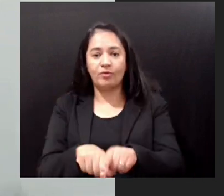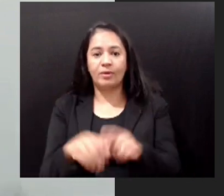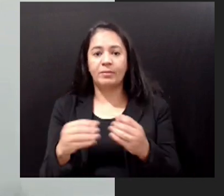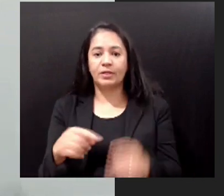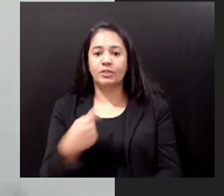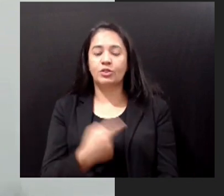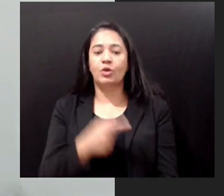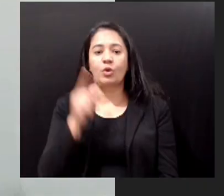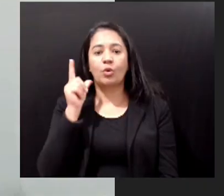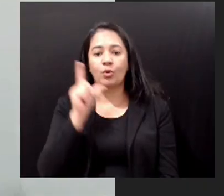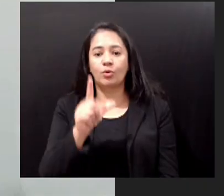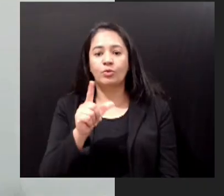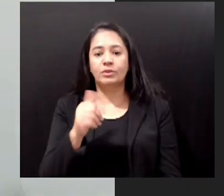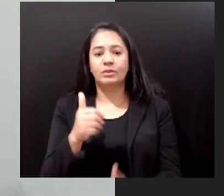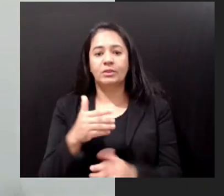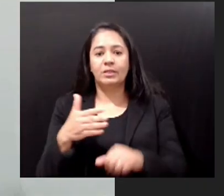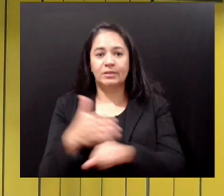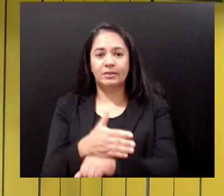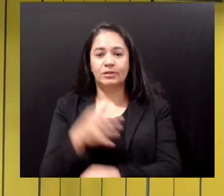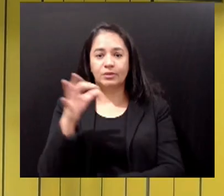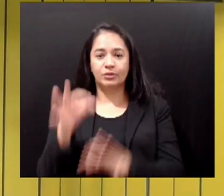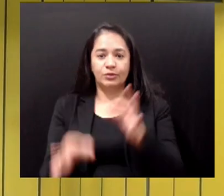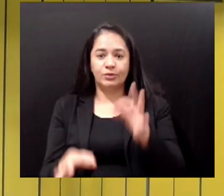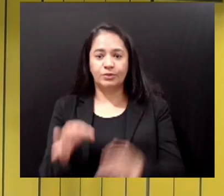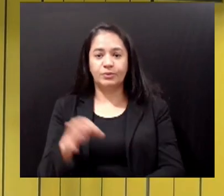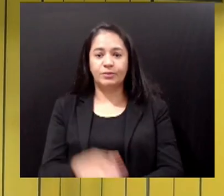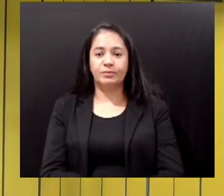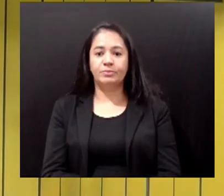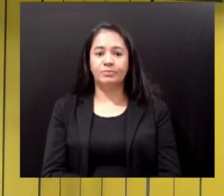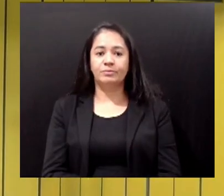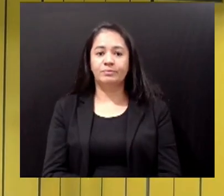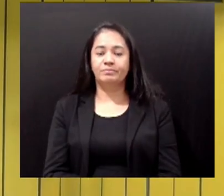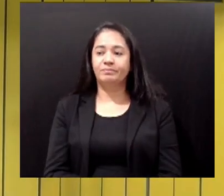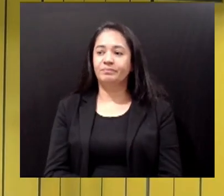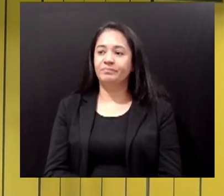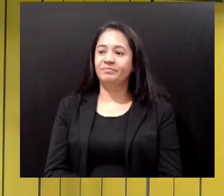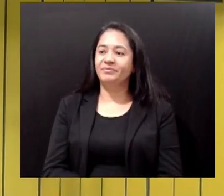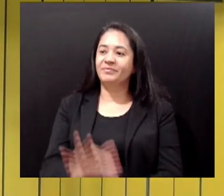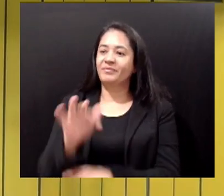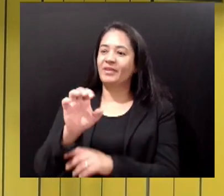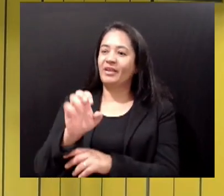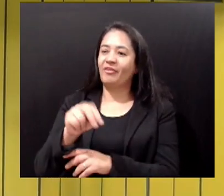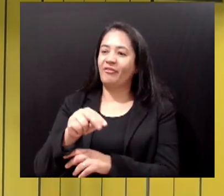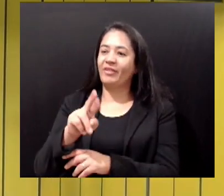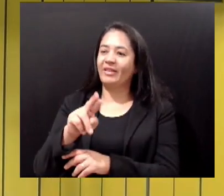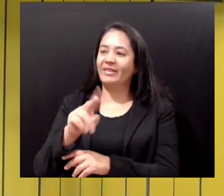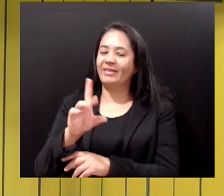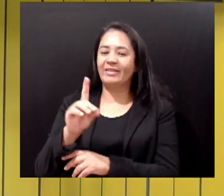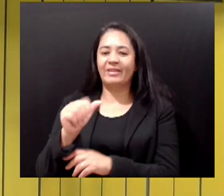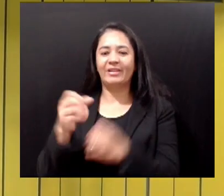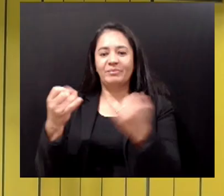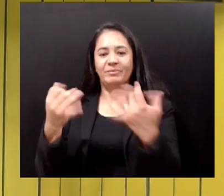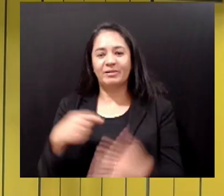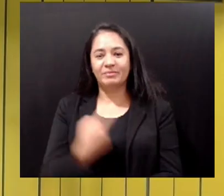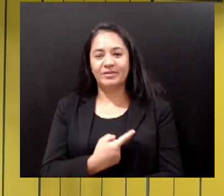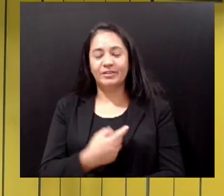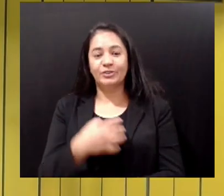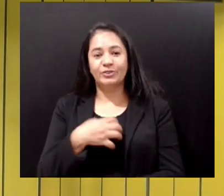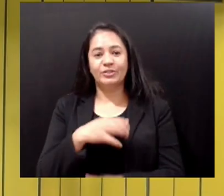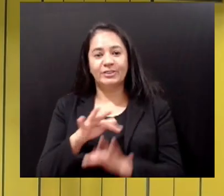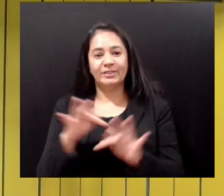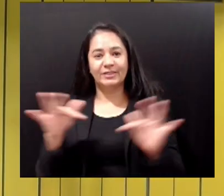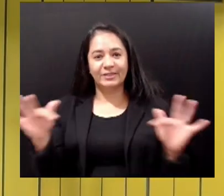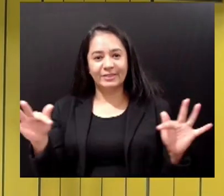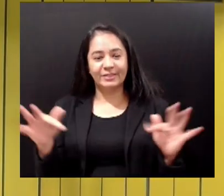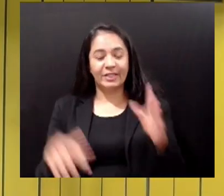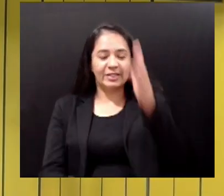dar o acesso à justiça. Doutora Fernanda Scani, esclarecendo para a gente de maneira simples,